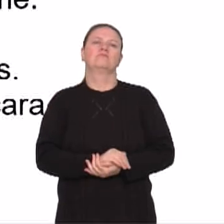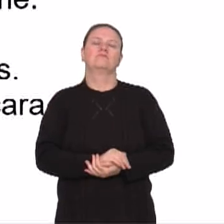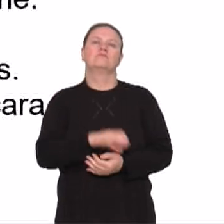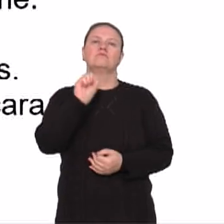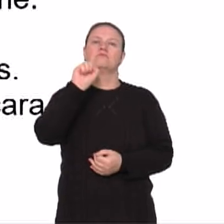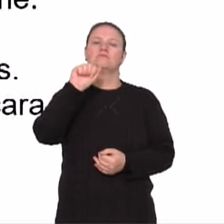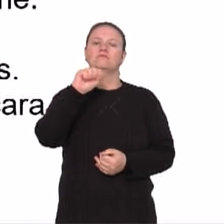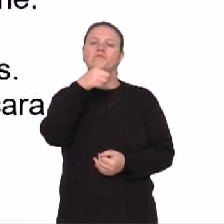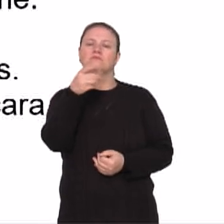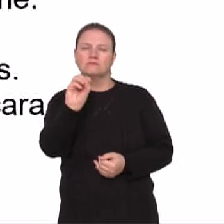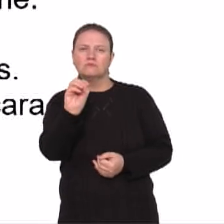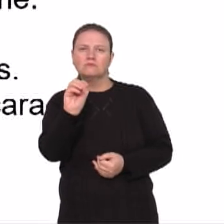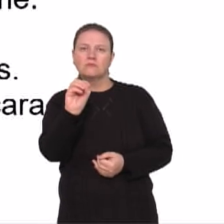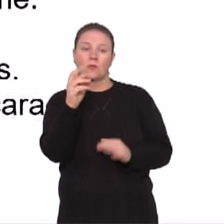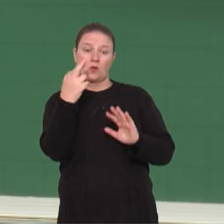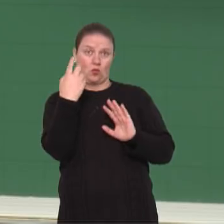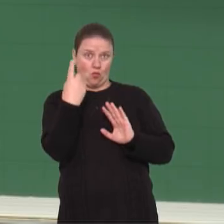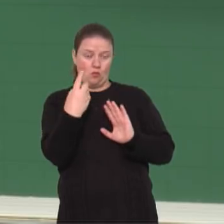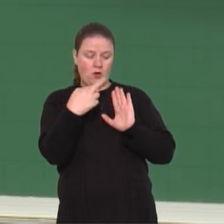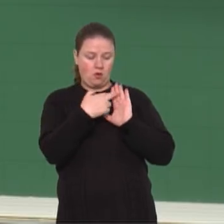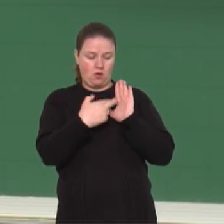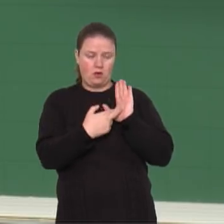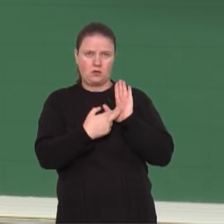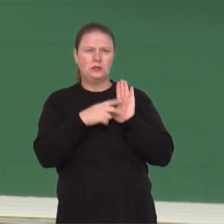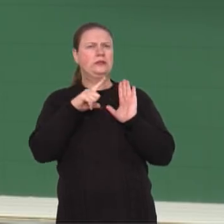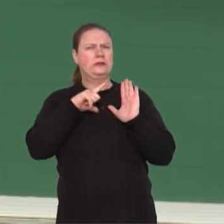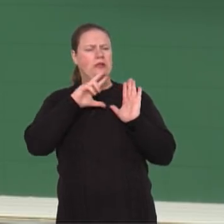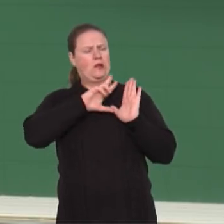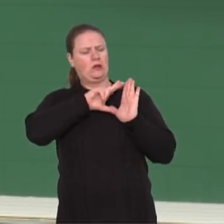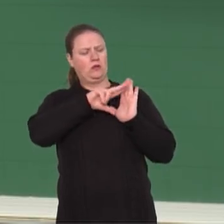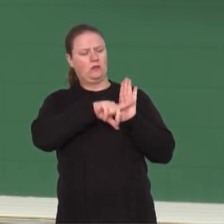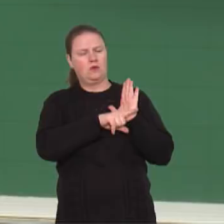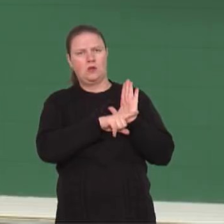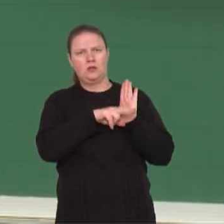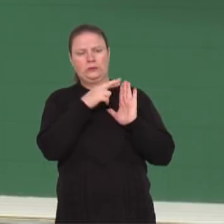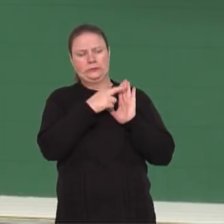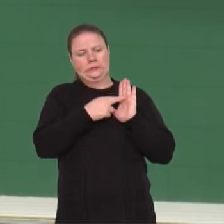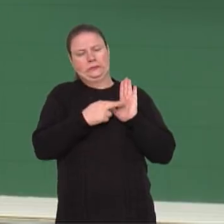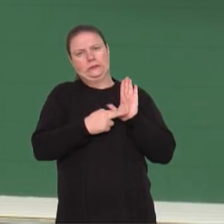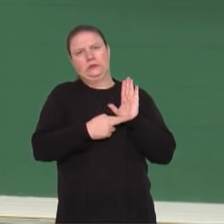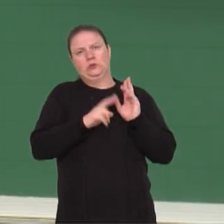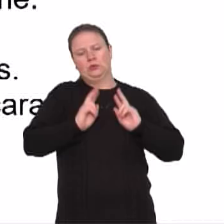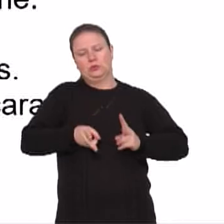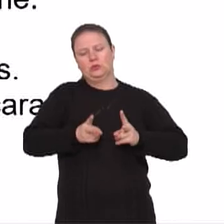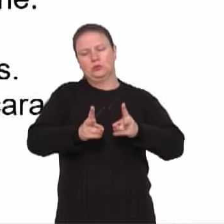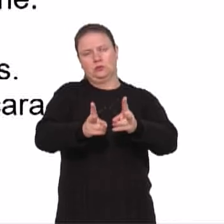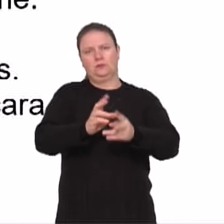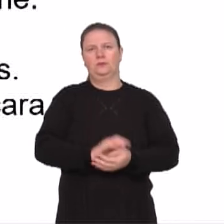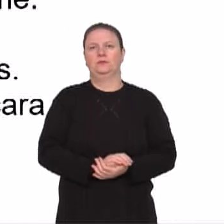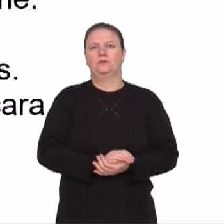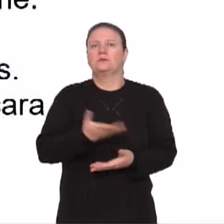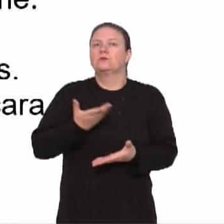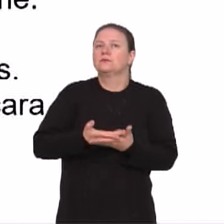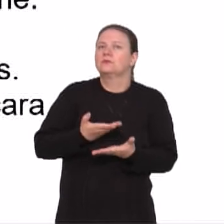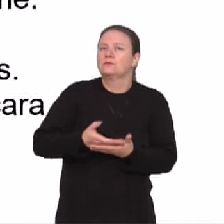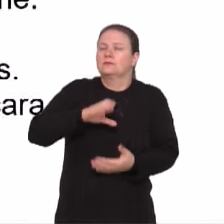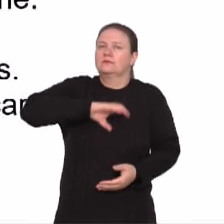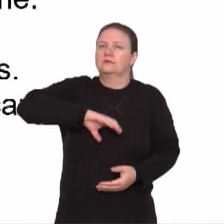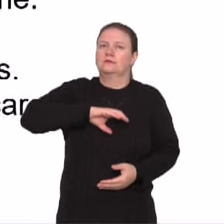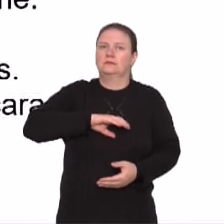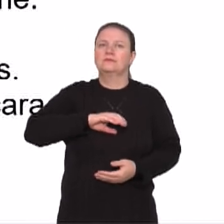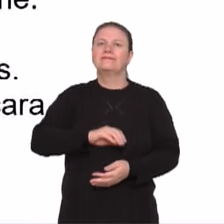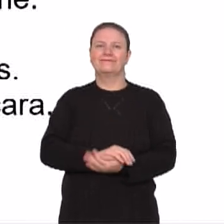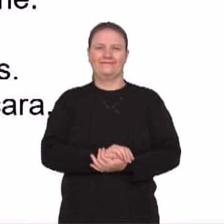é uma das regras. A gente tem várias outras regras que a gente vai estudando aí, ao longo do tempo, nas aulas de língua